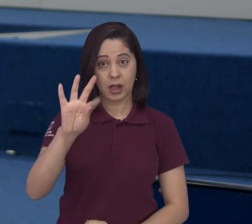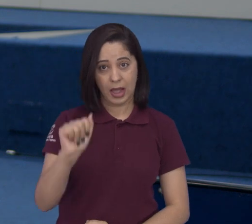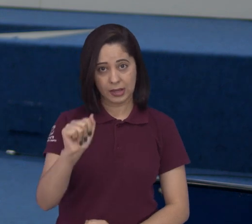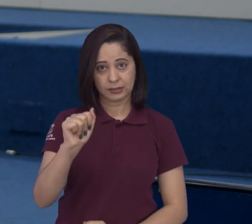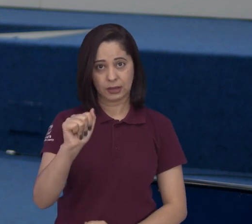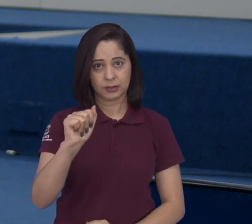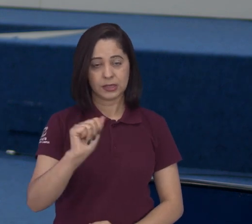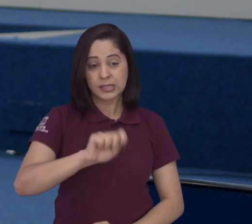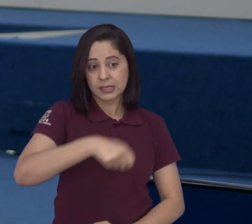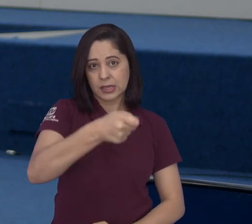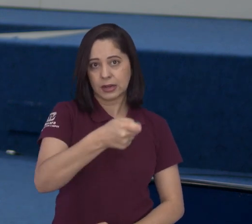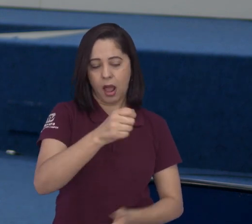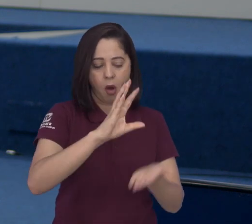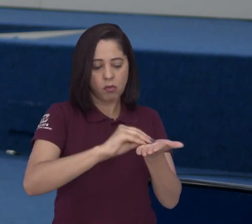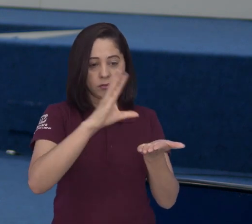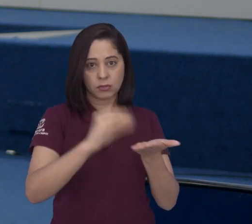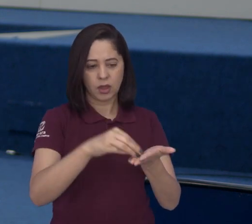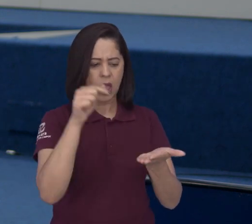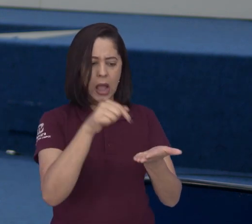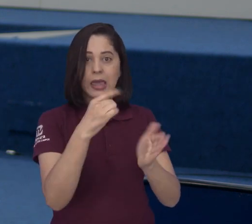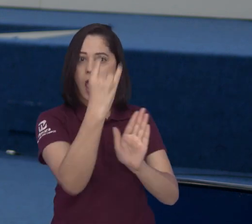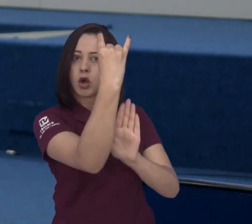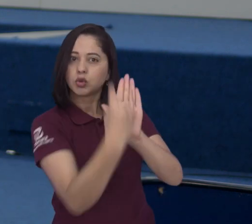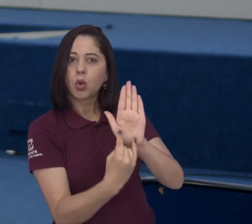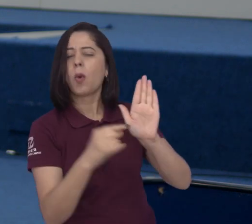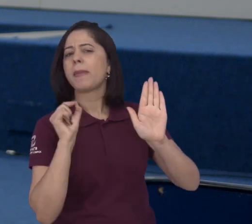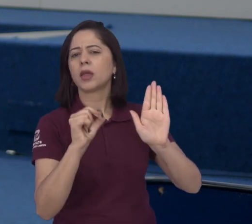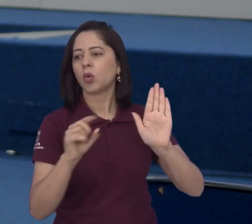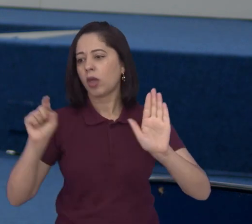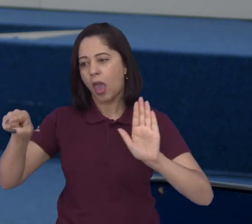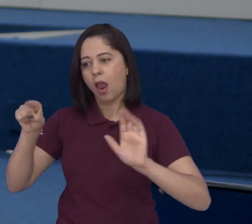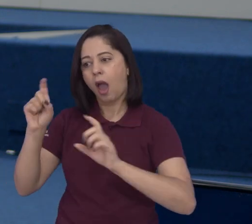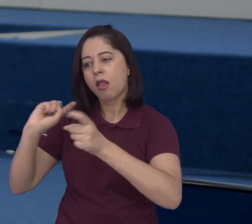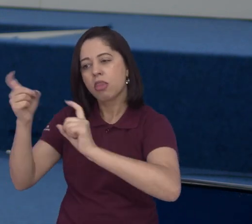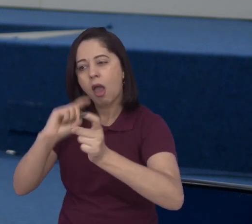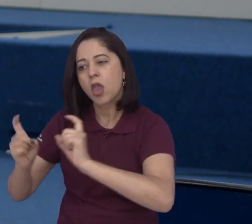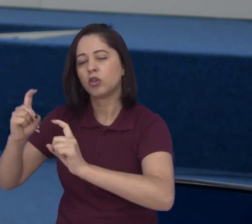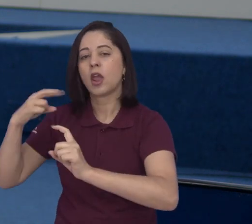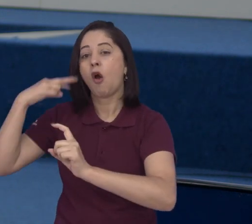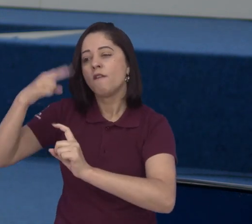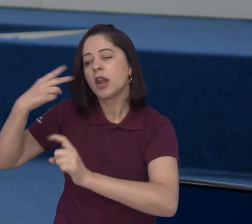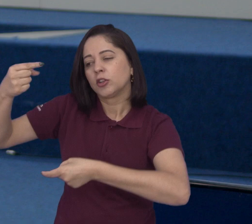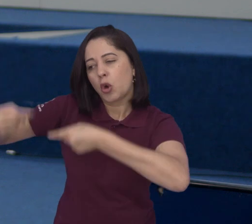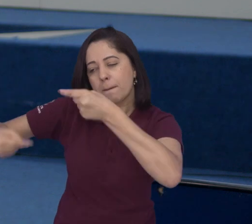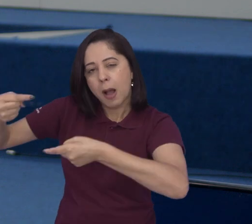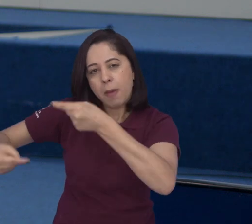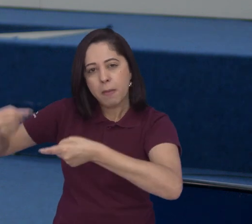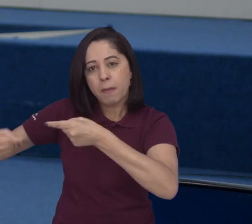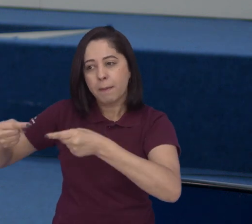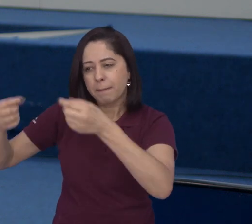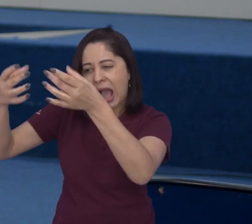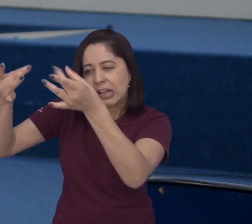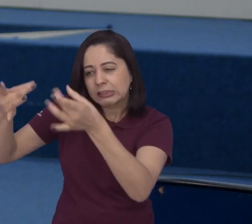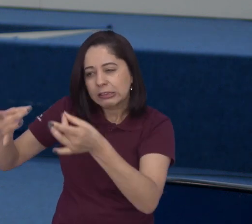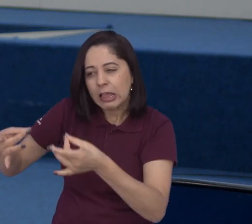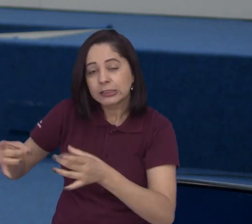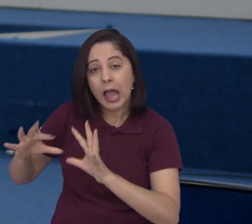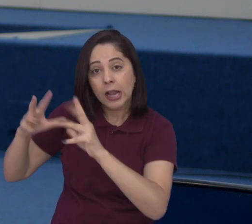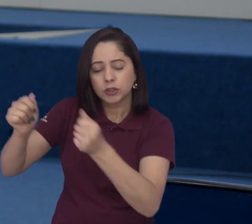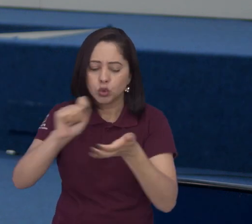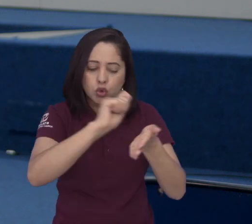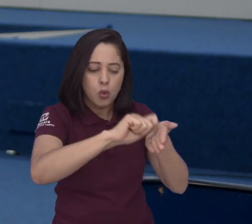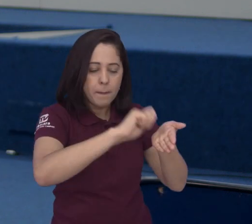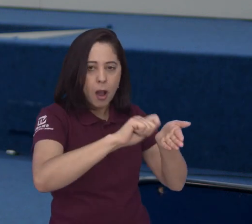A ata é o documento que contém o registro de tudo o que aconteceu durante as sessões plenárias ou reuniões realizadas na Câmara. Ela deve